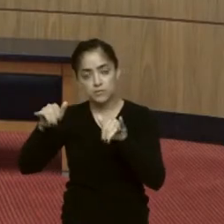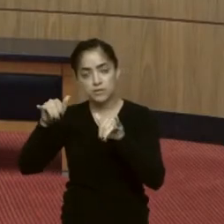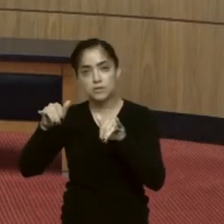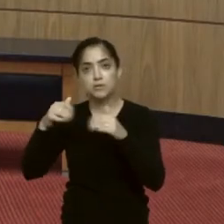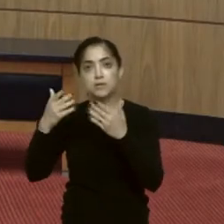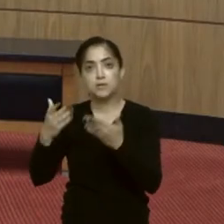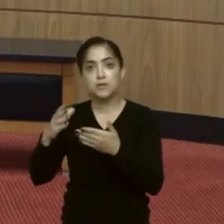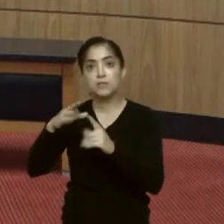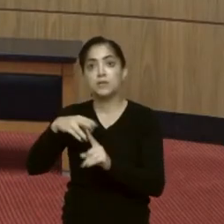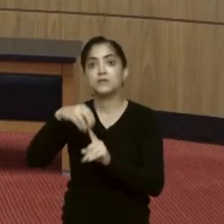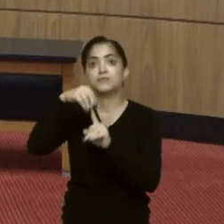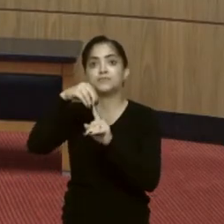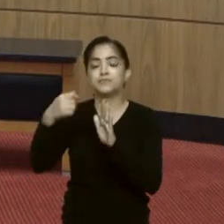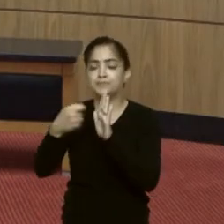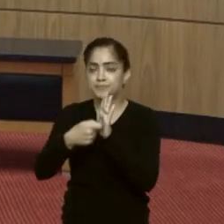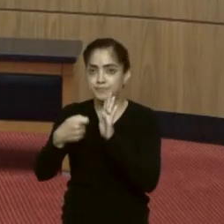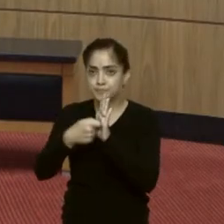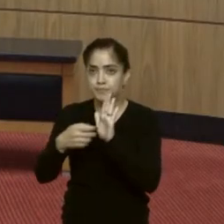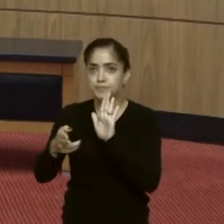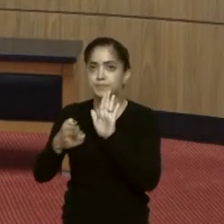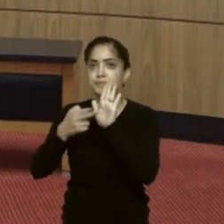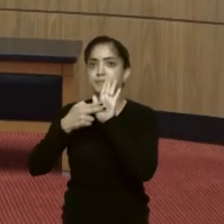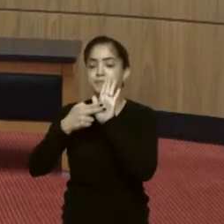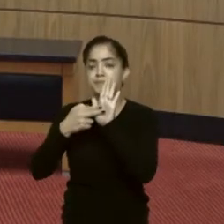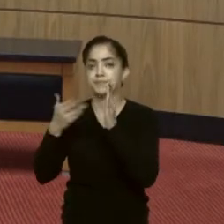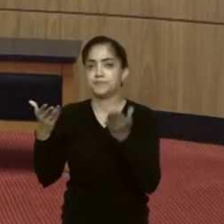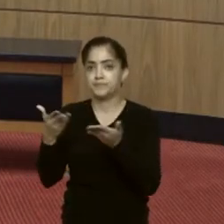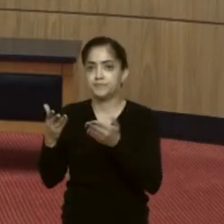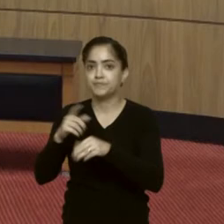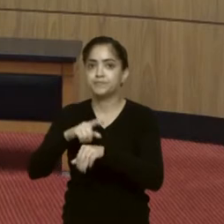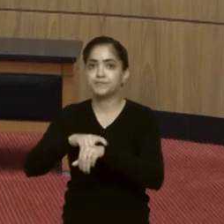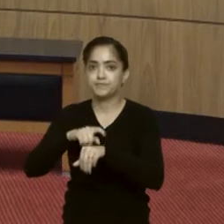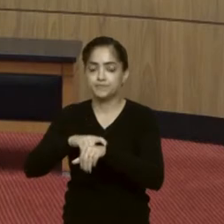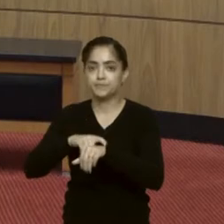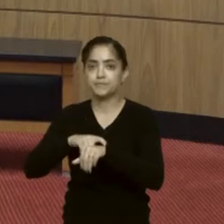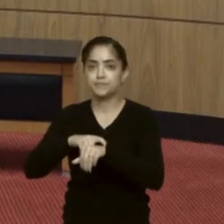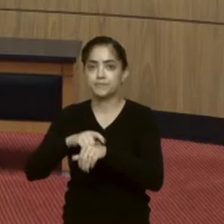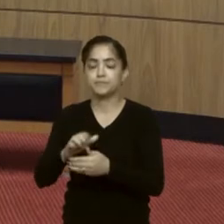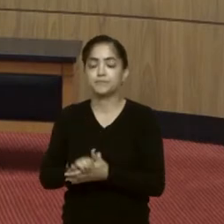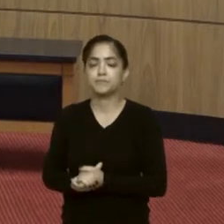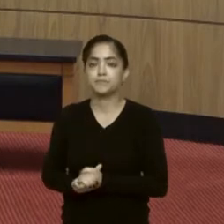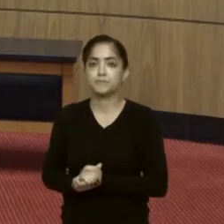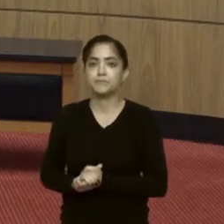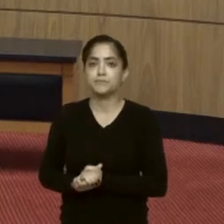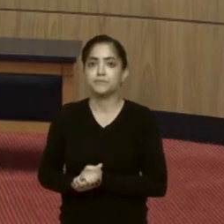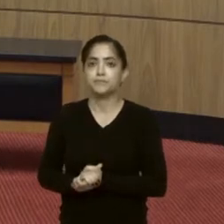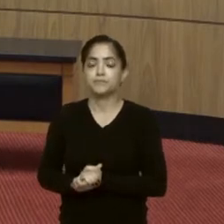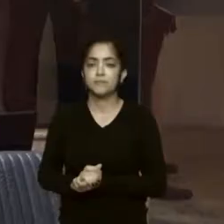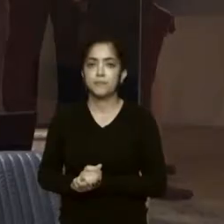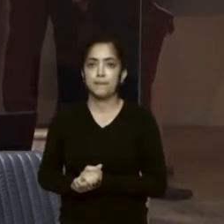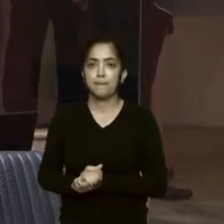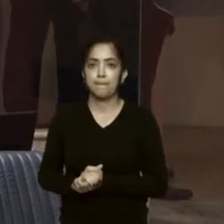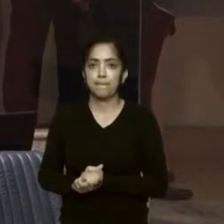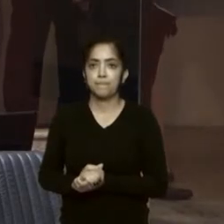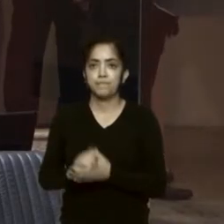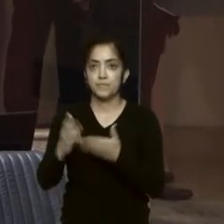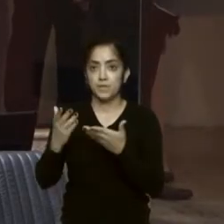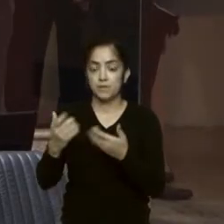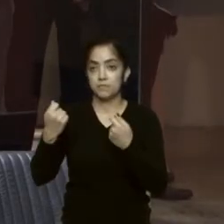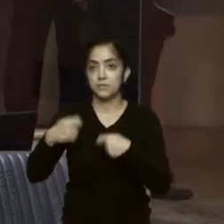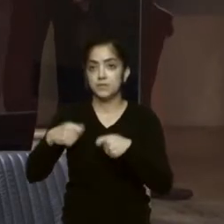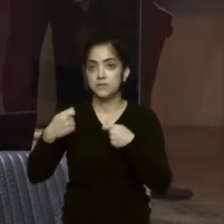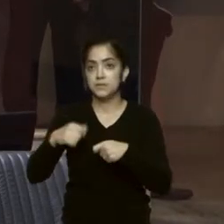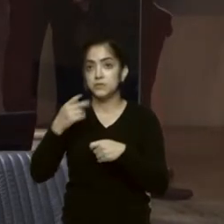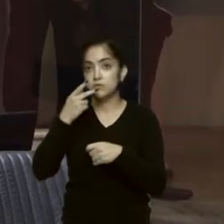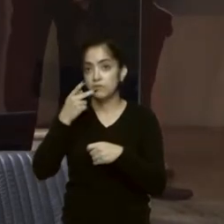tiveram na luta para a posse chegar a esse momento está acontecendo. E assim, preciso falar de alguém que não